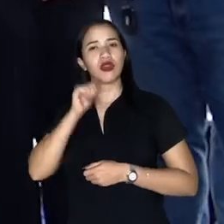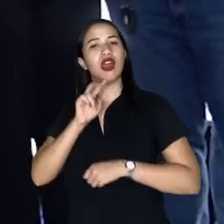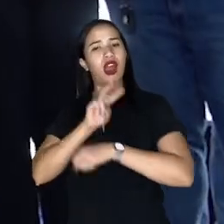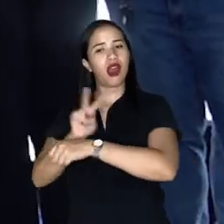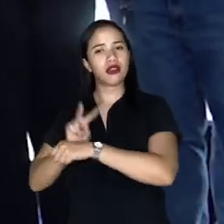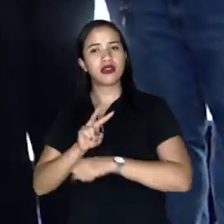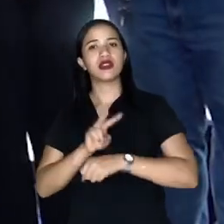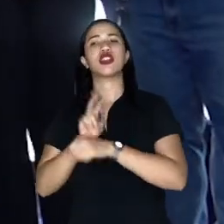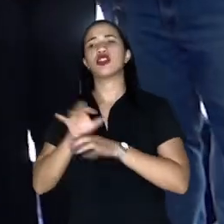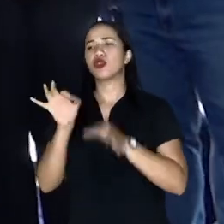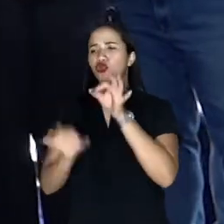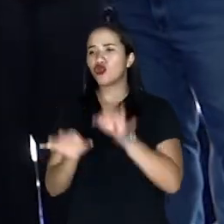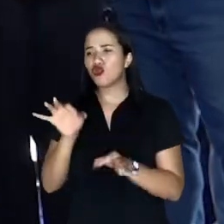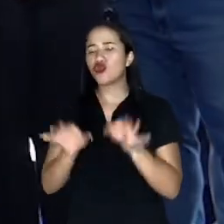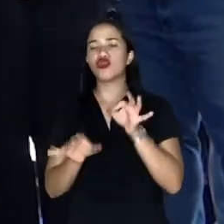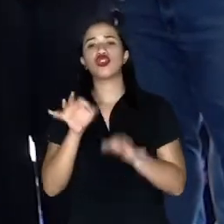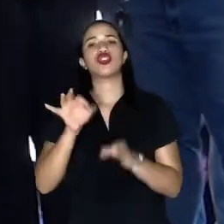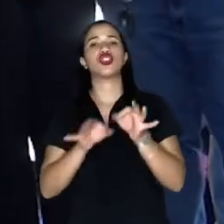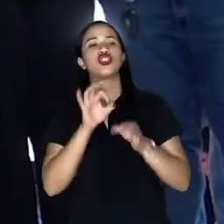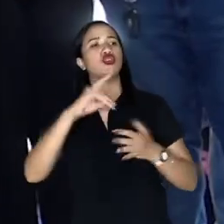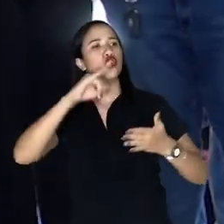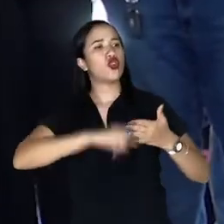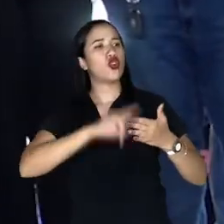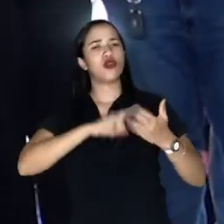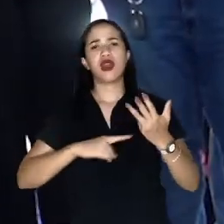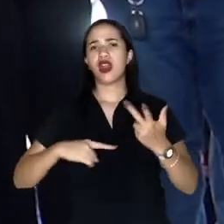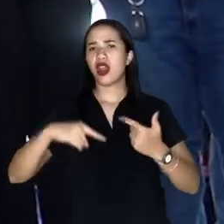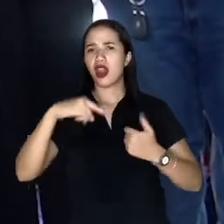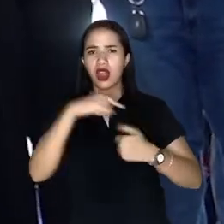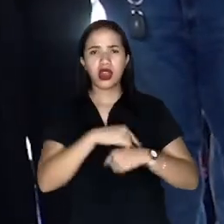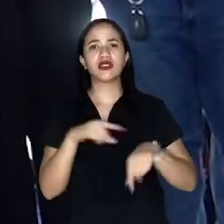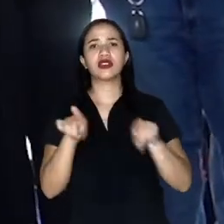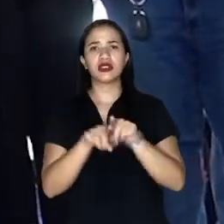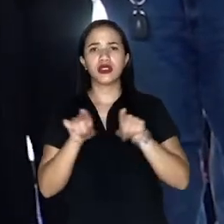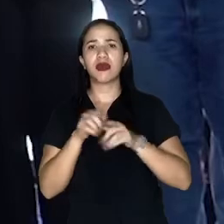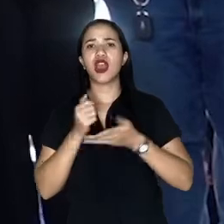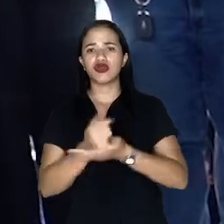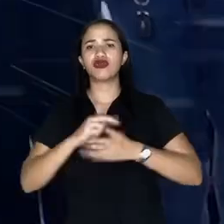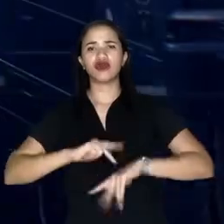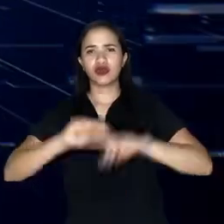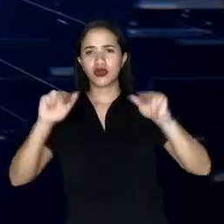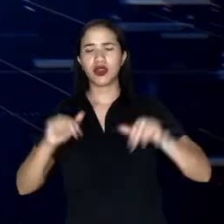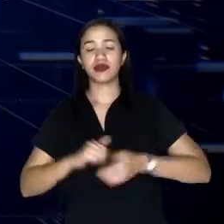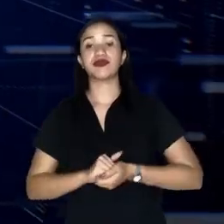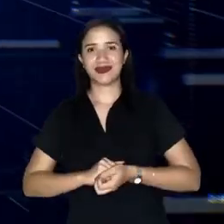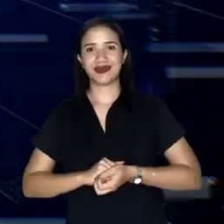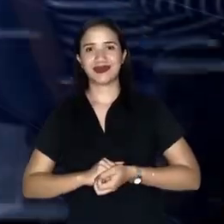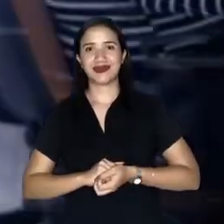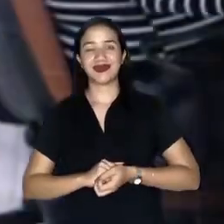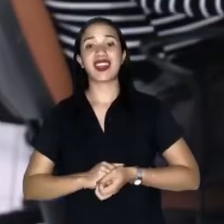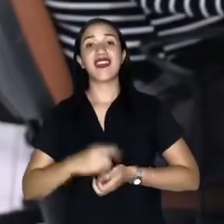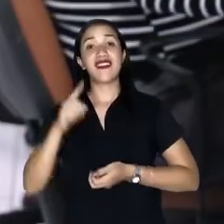mulheres, atendimento jurídico, emissão de documentos, entrega de benefícios.